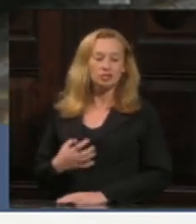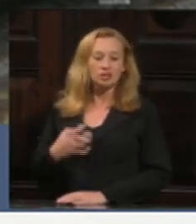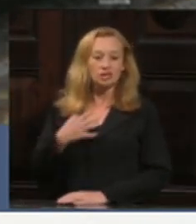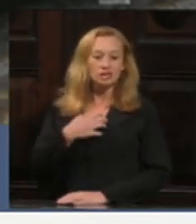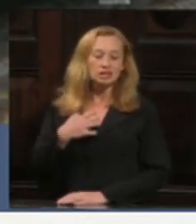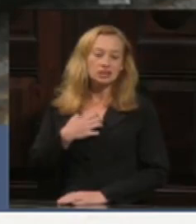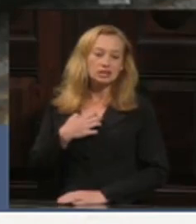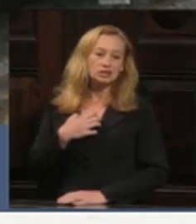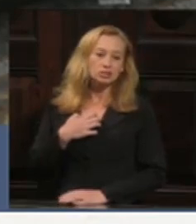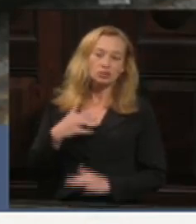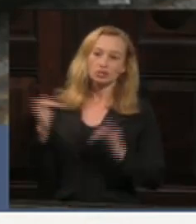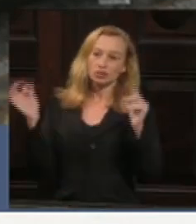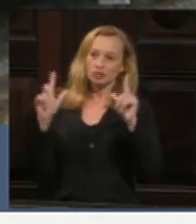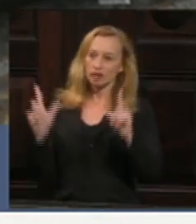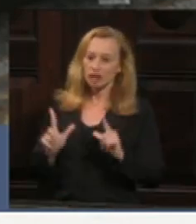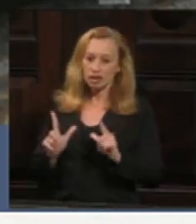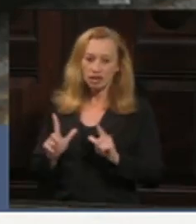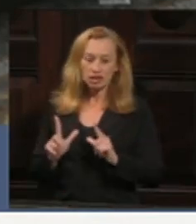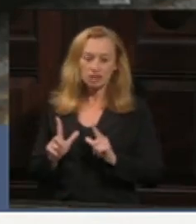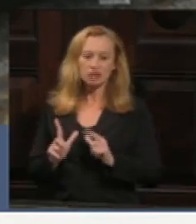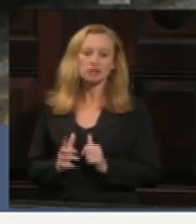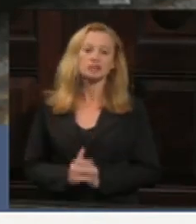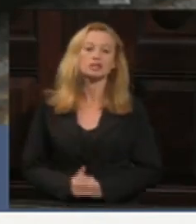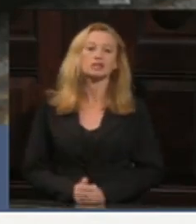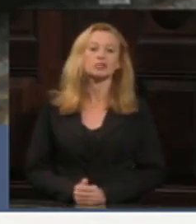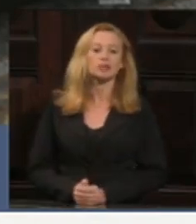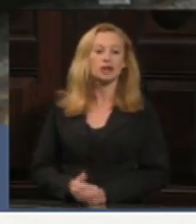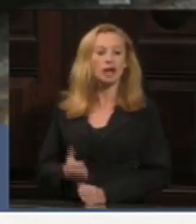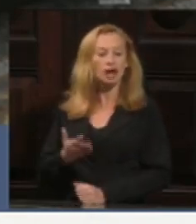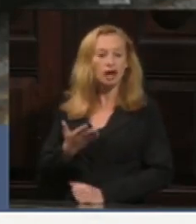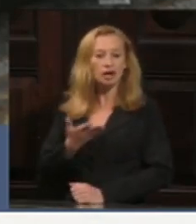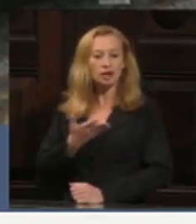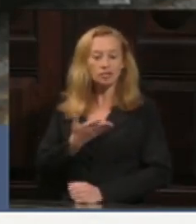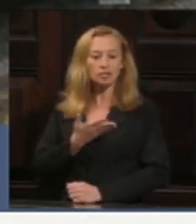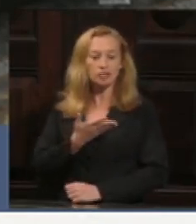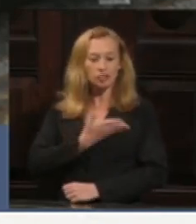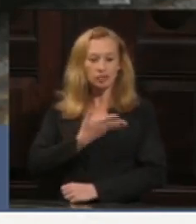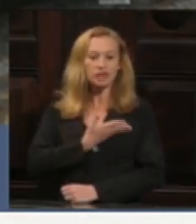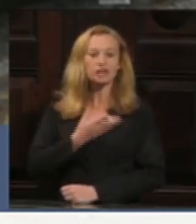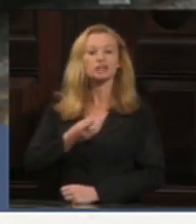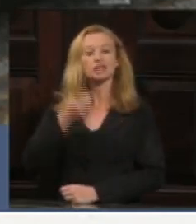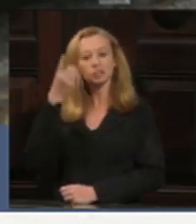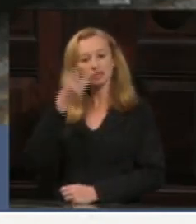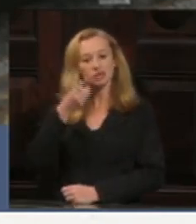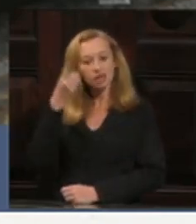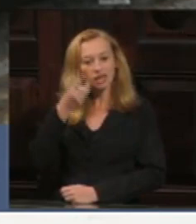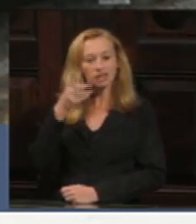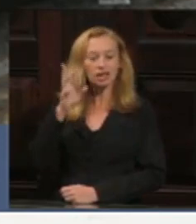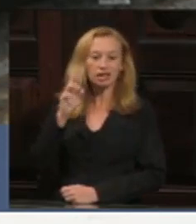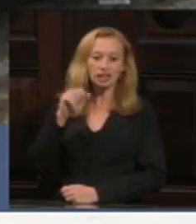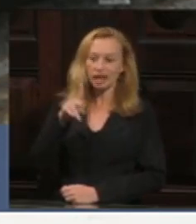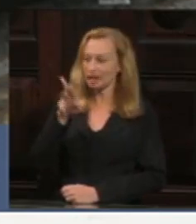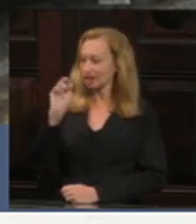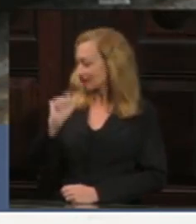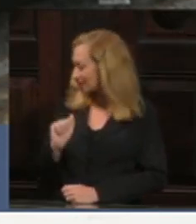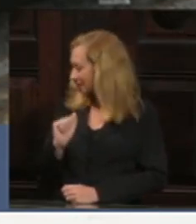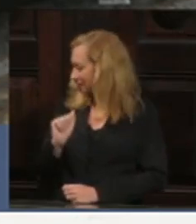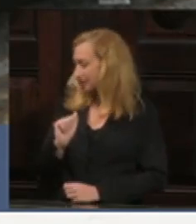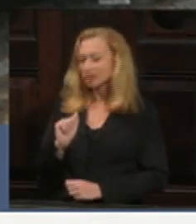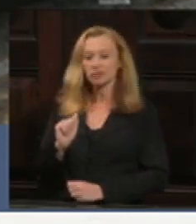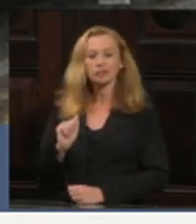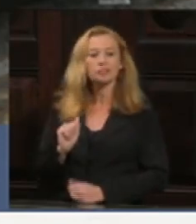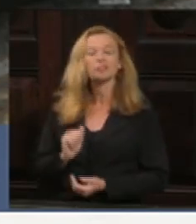sua fala, mas também da minha querida deputada Renata, minha presidente na Comissão de Direitos Humanos. Mas eu